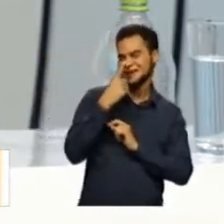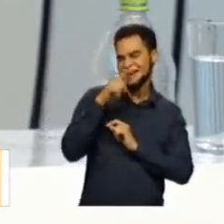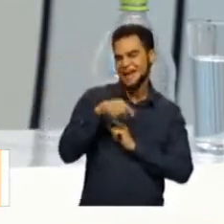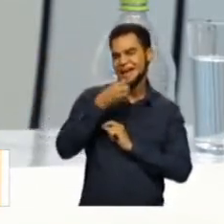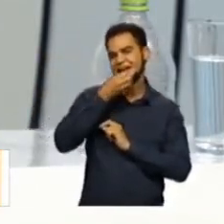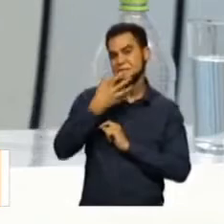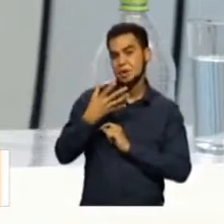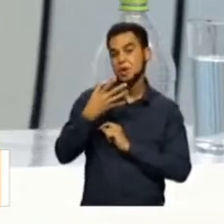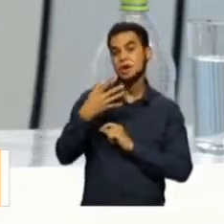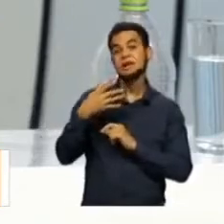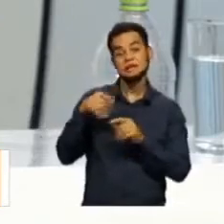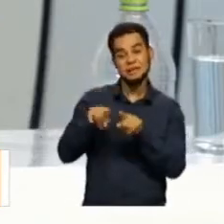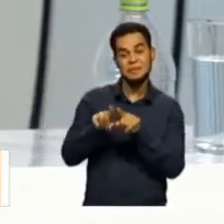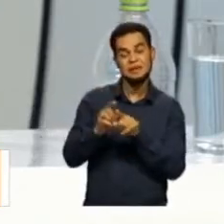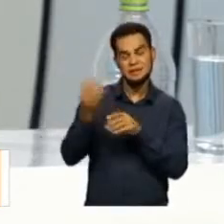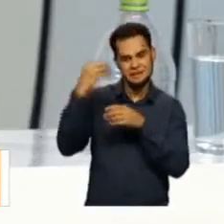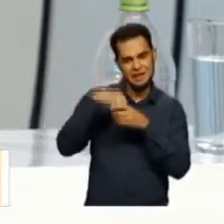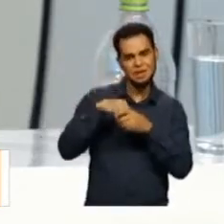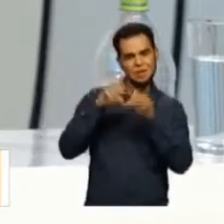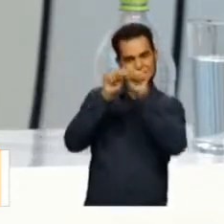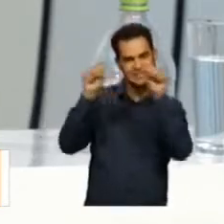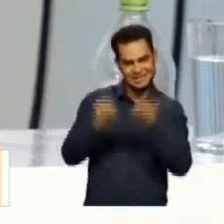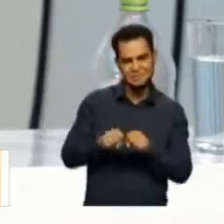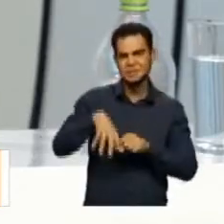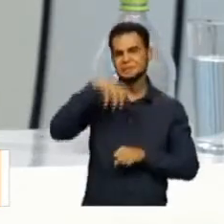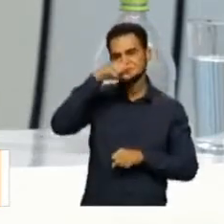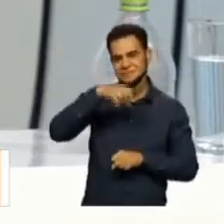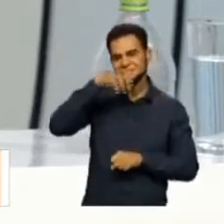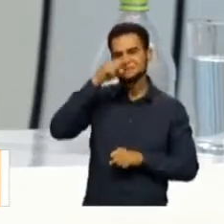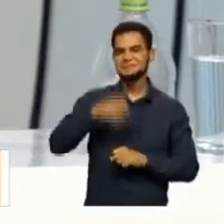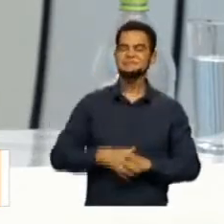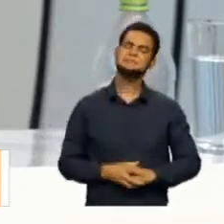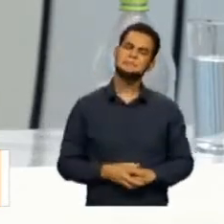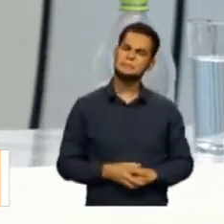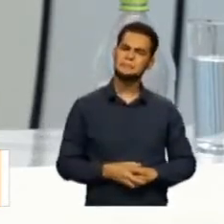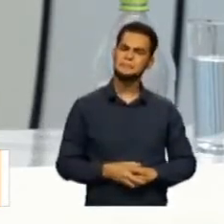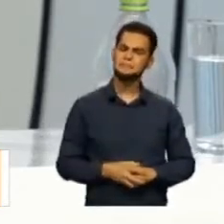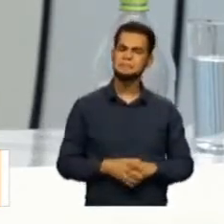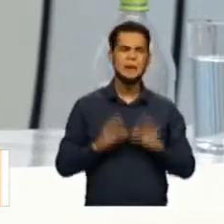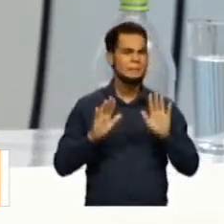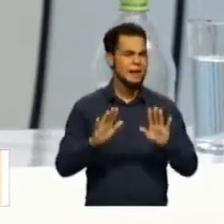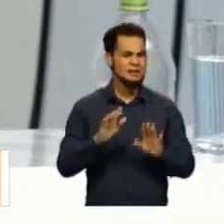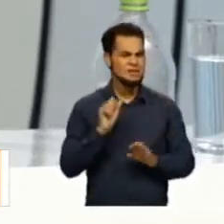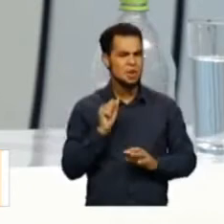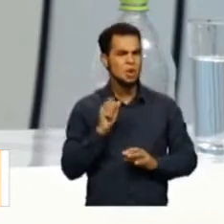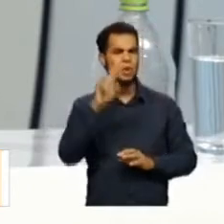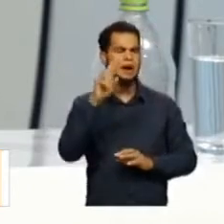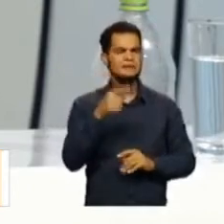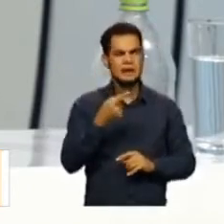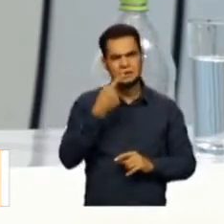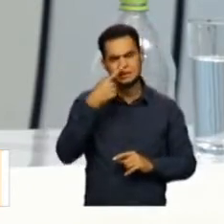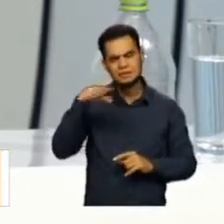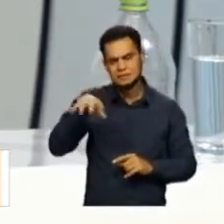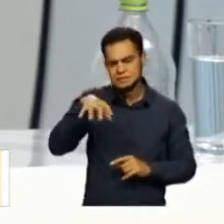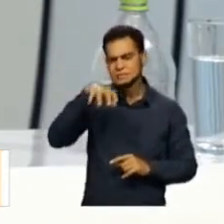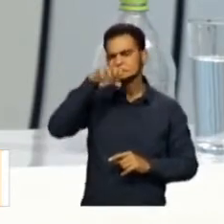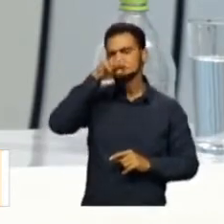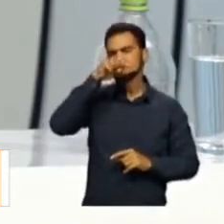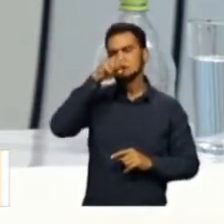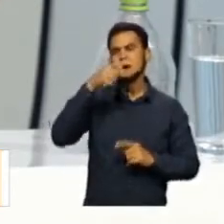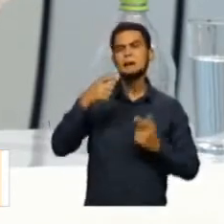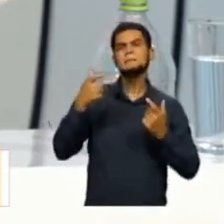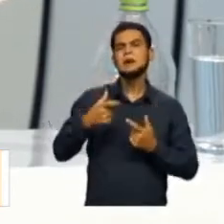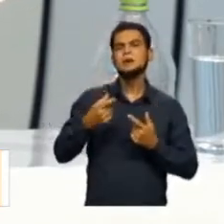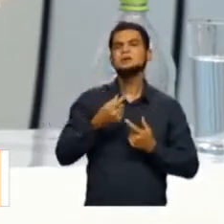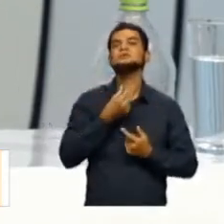do sistema respiratório. Mas o ar saindo das fossas nasais, ele vai ir para a faringe. E a faringe, ela é um